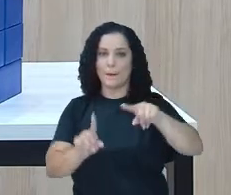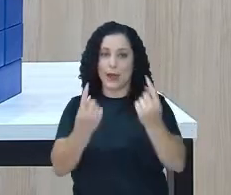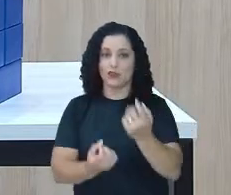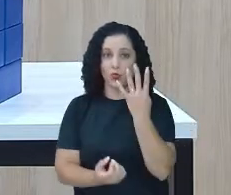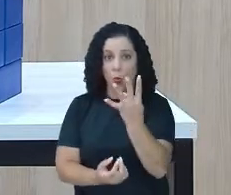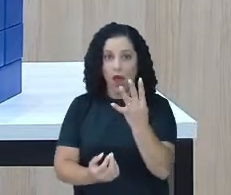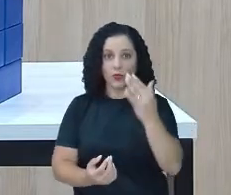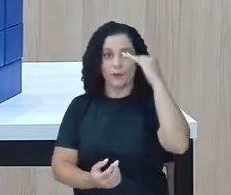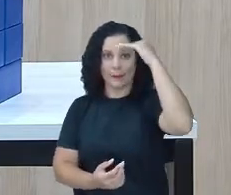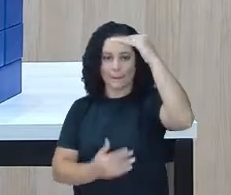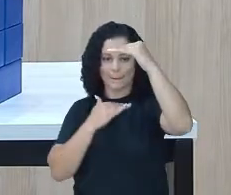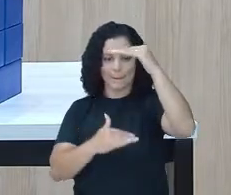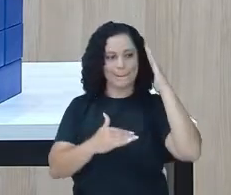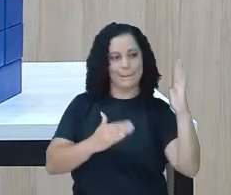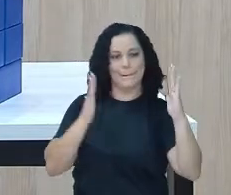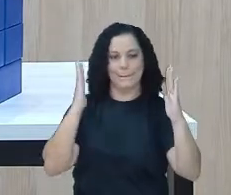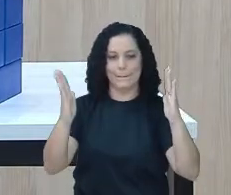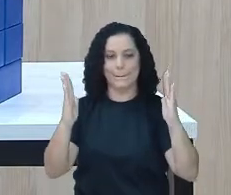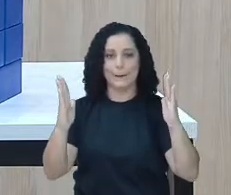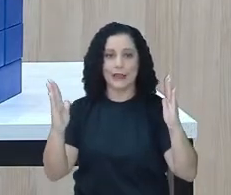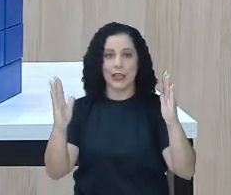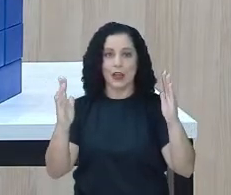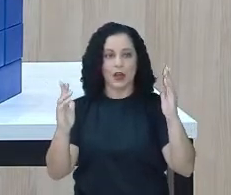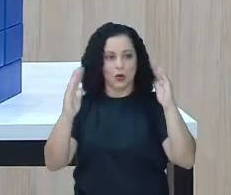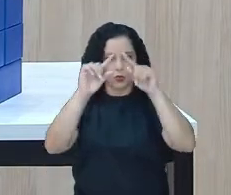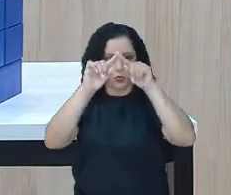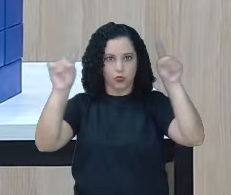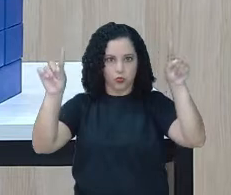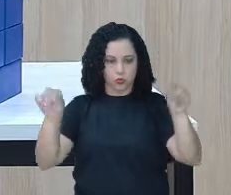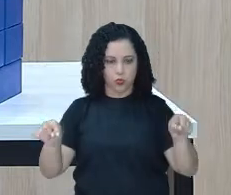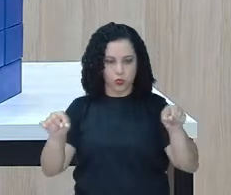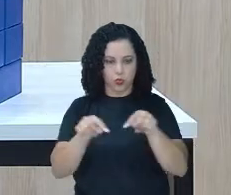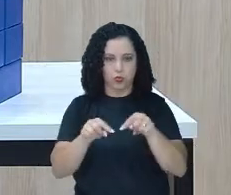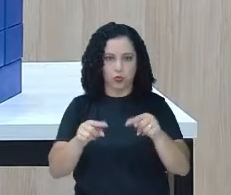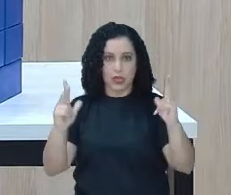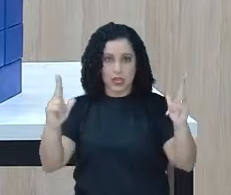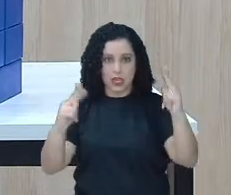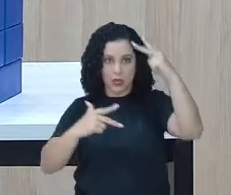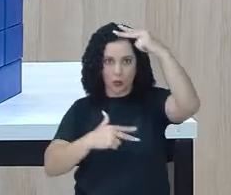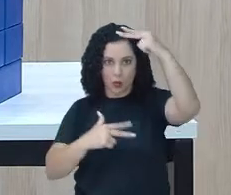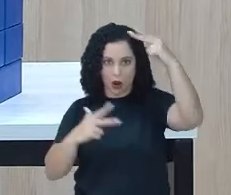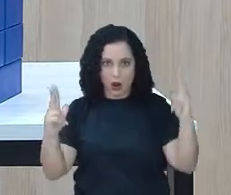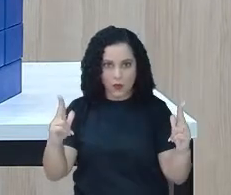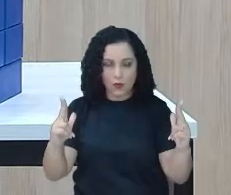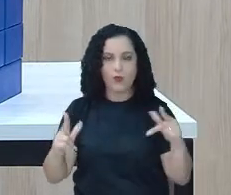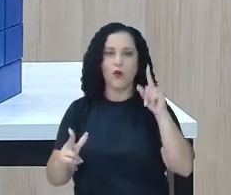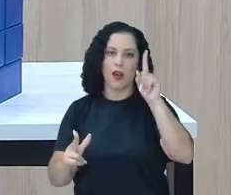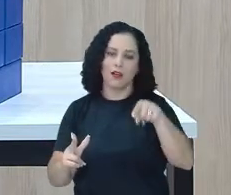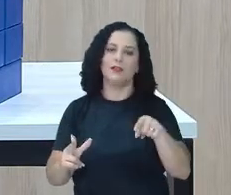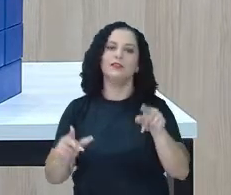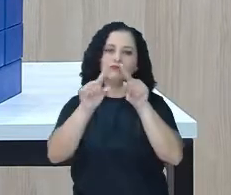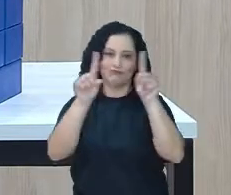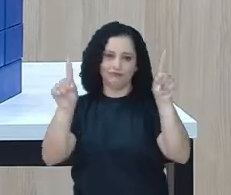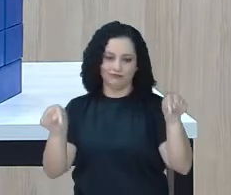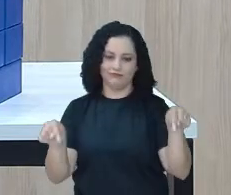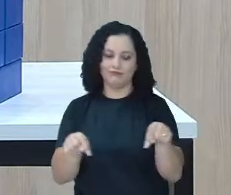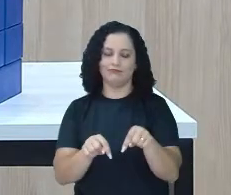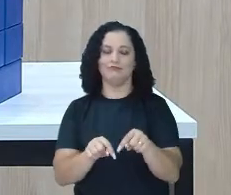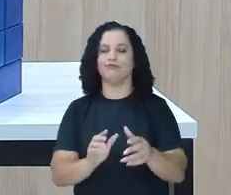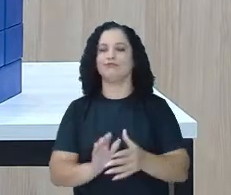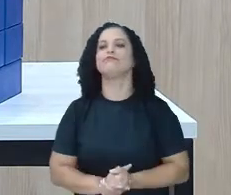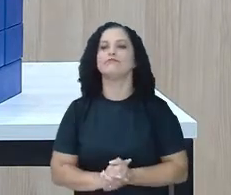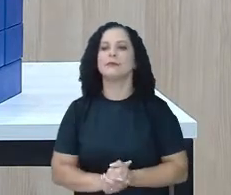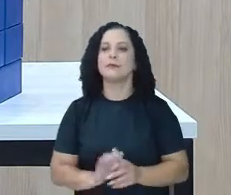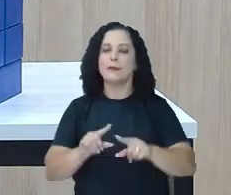ângulos retos, ele obriga, ele força aquela forma a ter lados opostos com o mesmo tamanho. Agora,